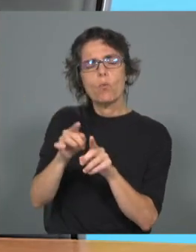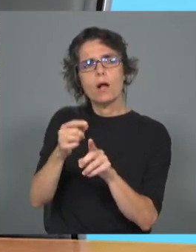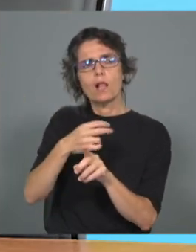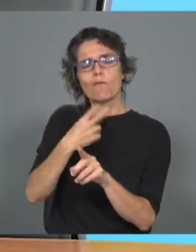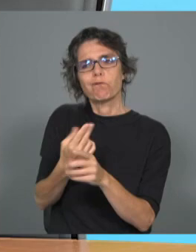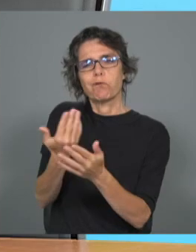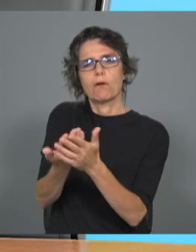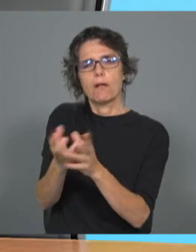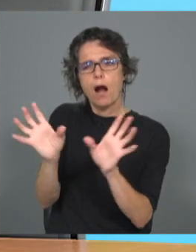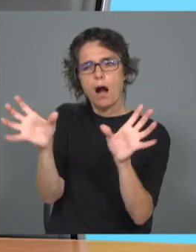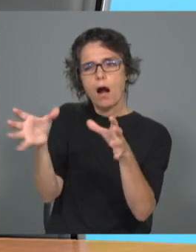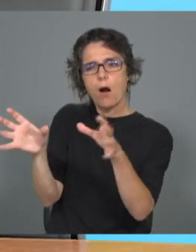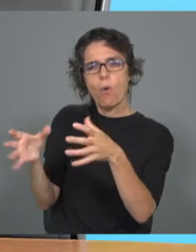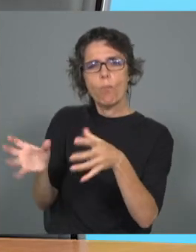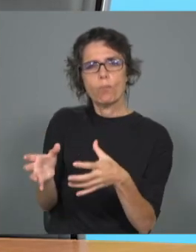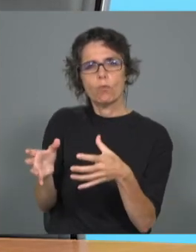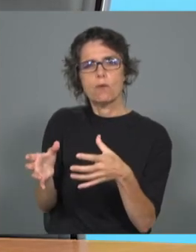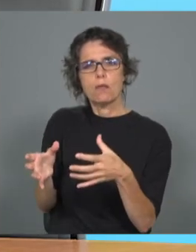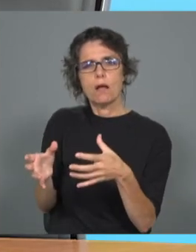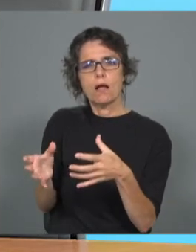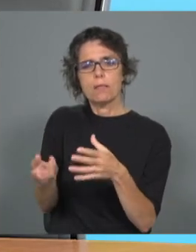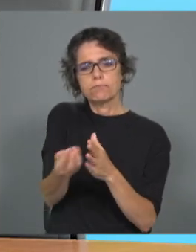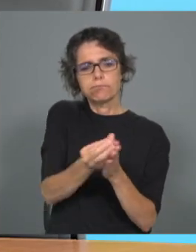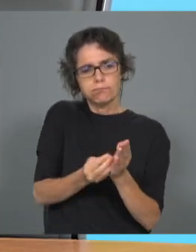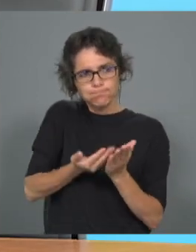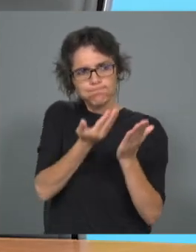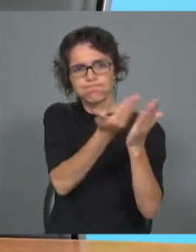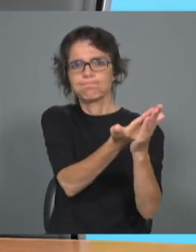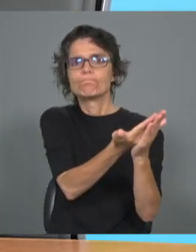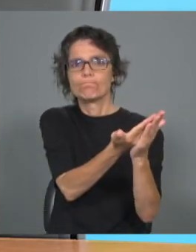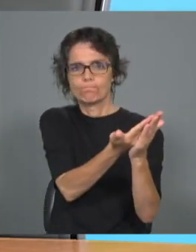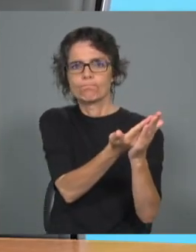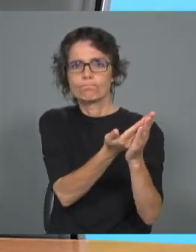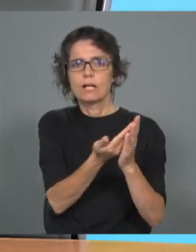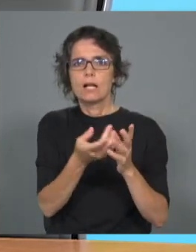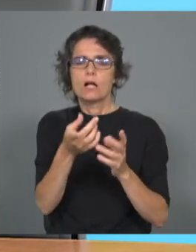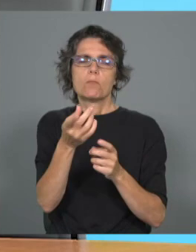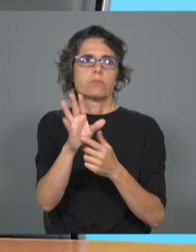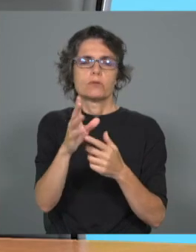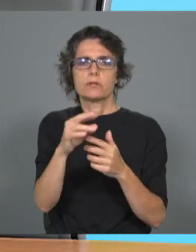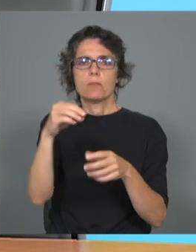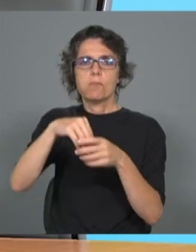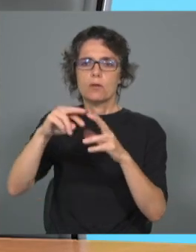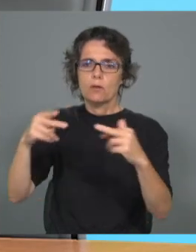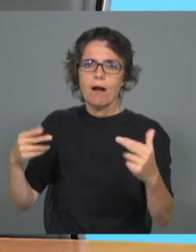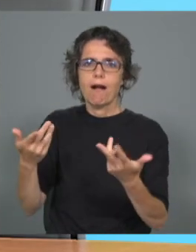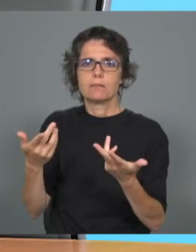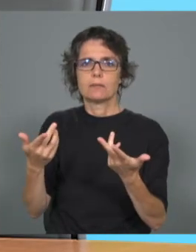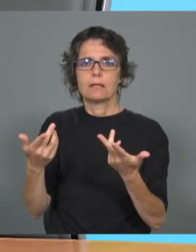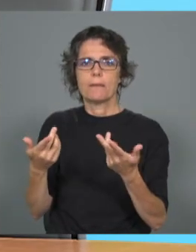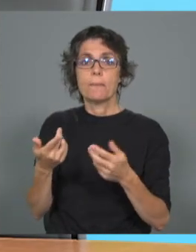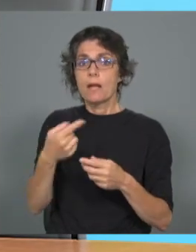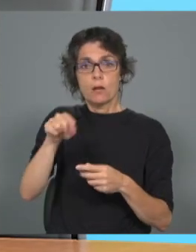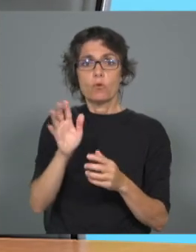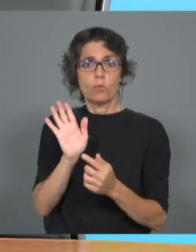comunidades e estão em assentos, por exemplo, municipais, a participar da construção da cidade. Portanto, nós temos bons